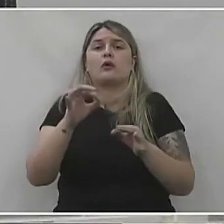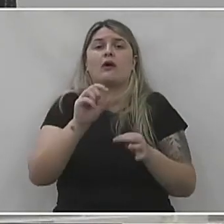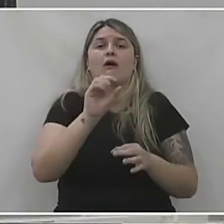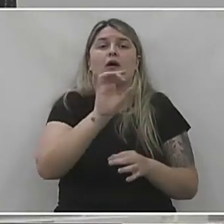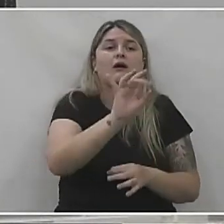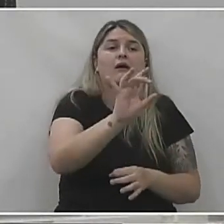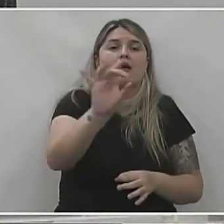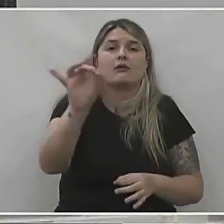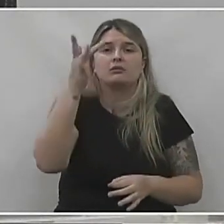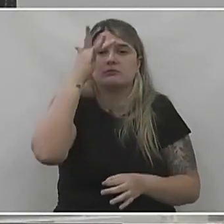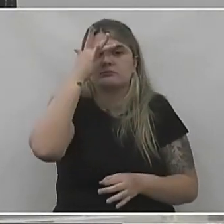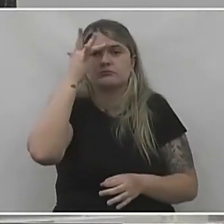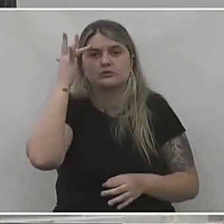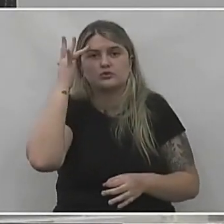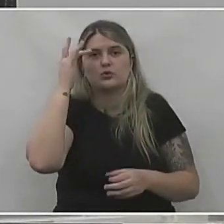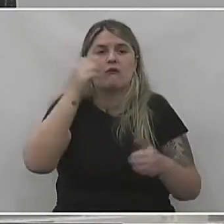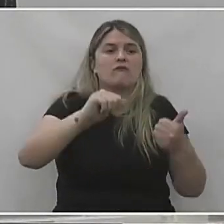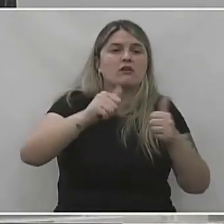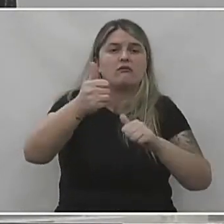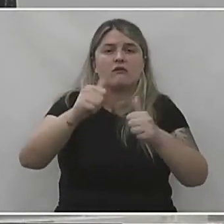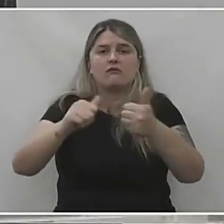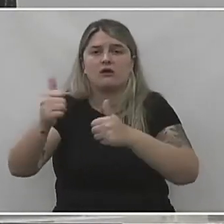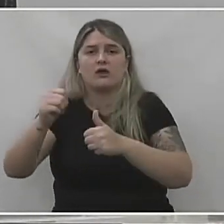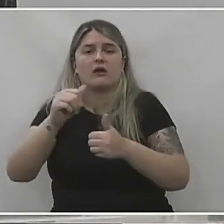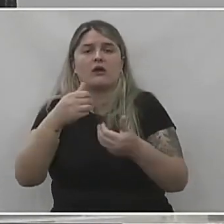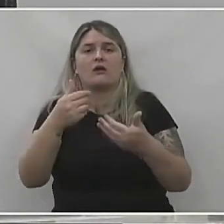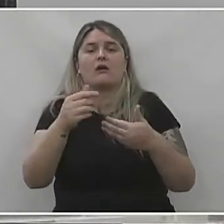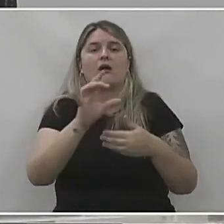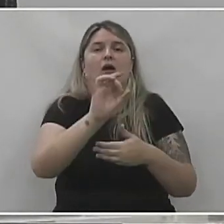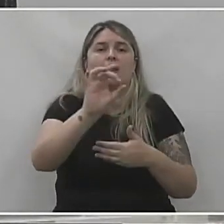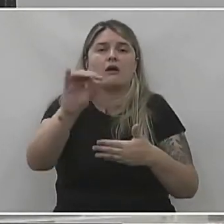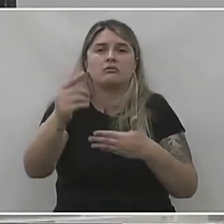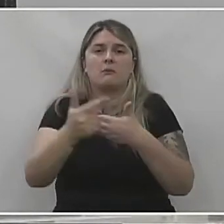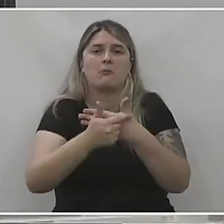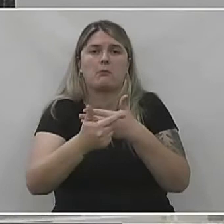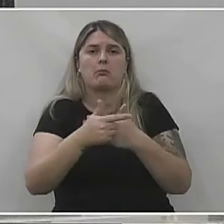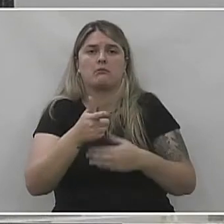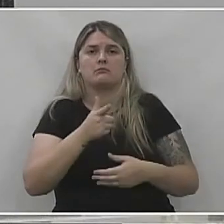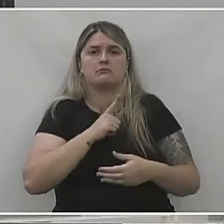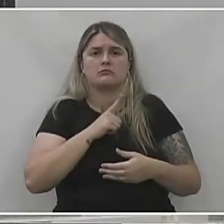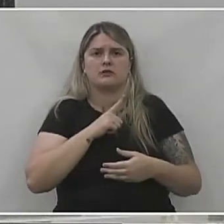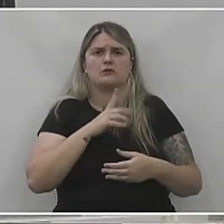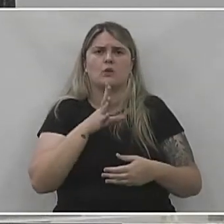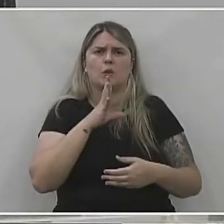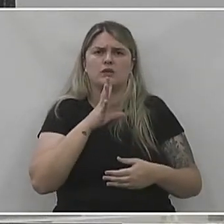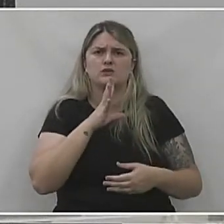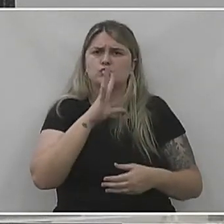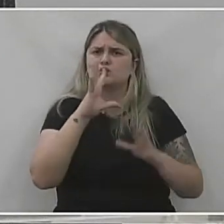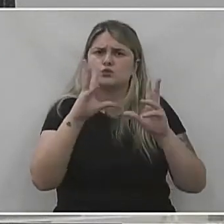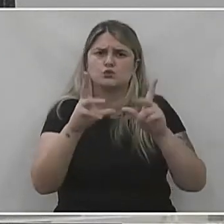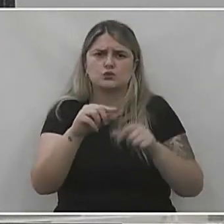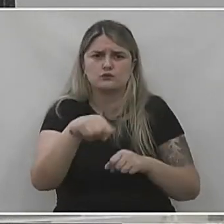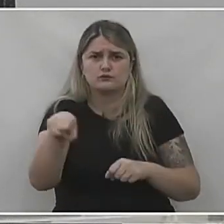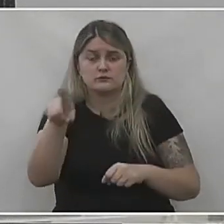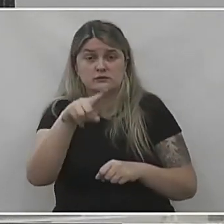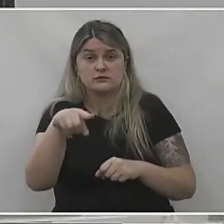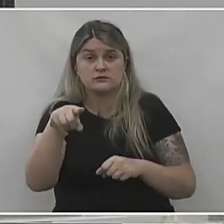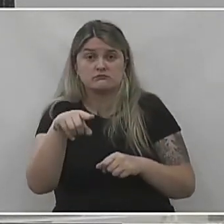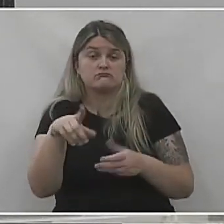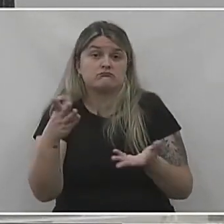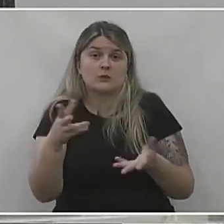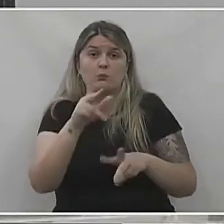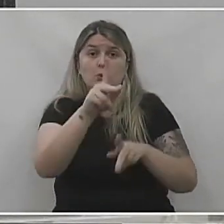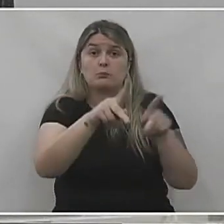maneira do como cada um né faz o seu papel como Vereador lequinho Pois todos vocês foram